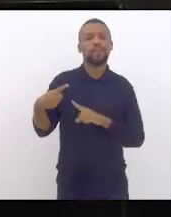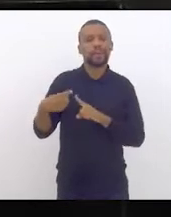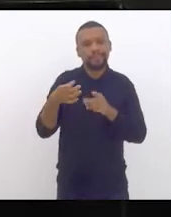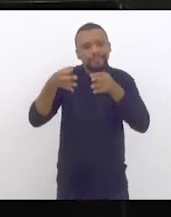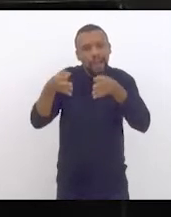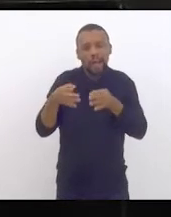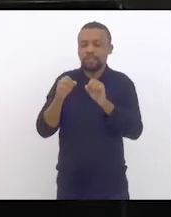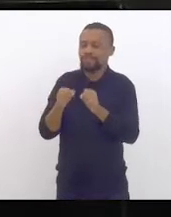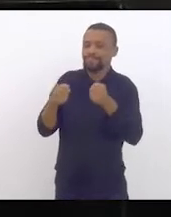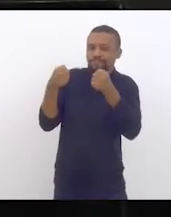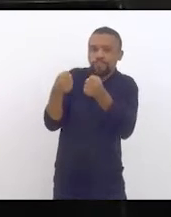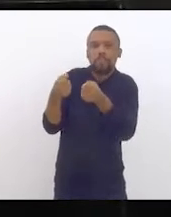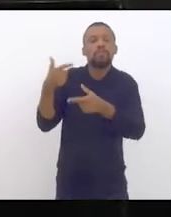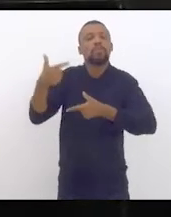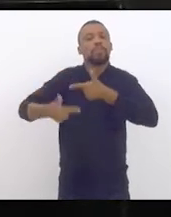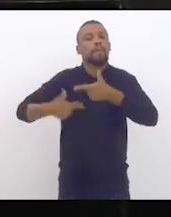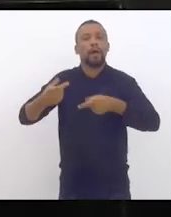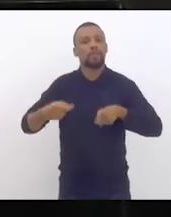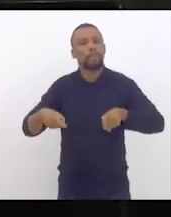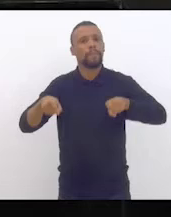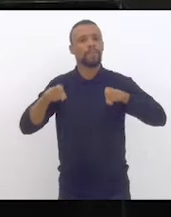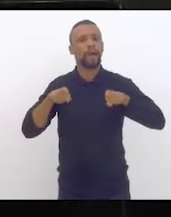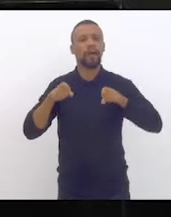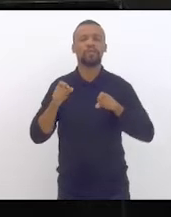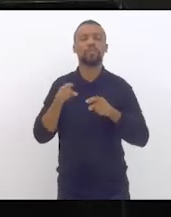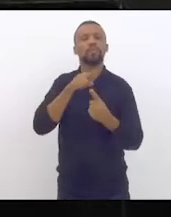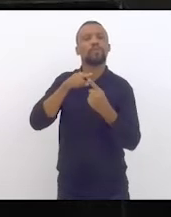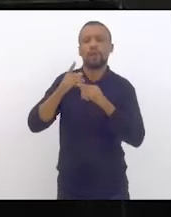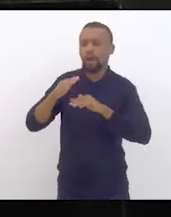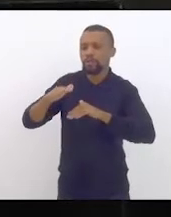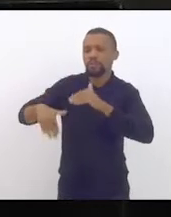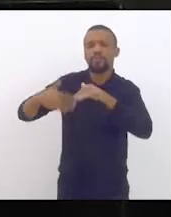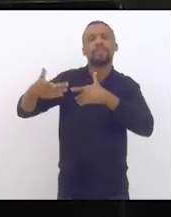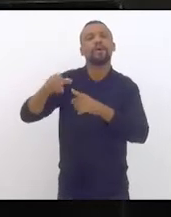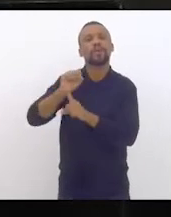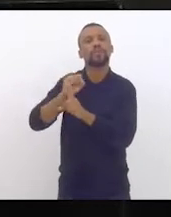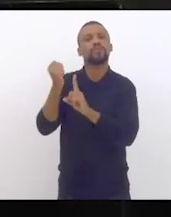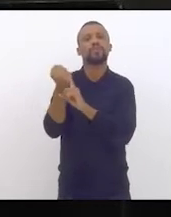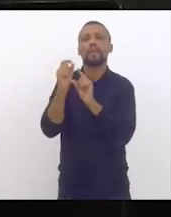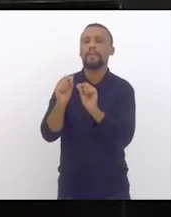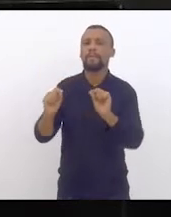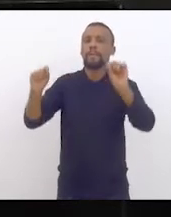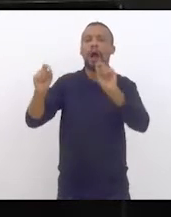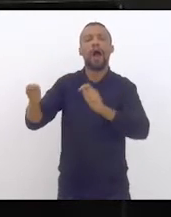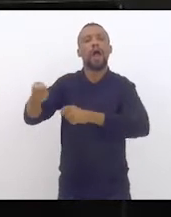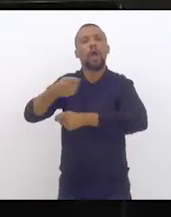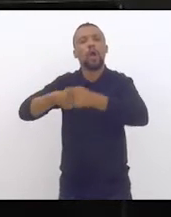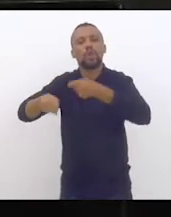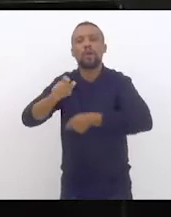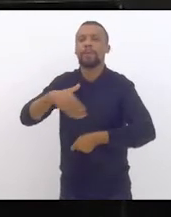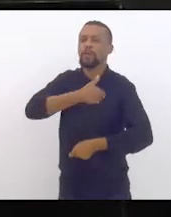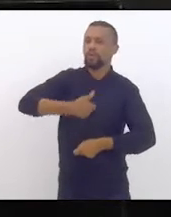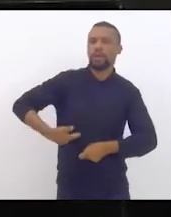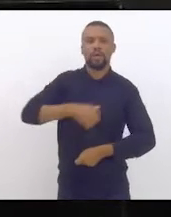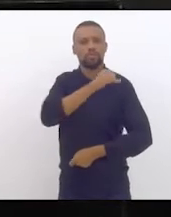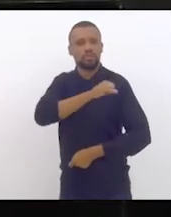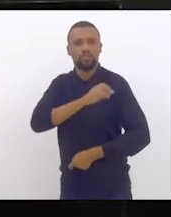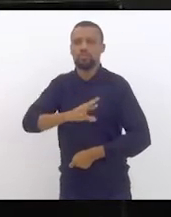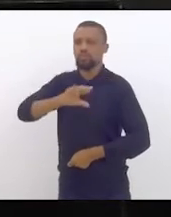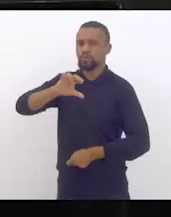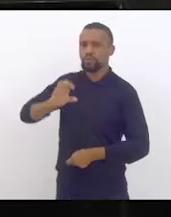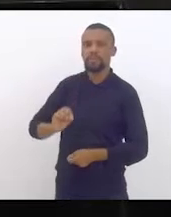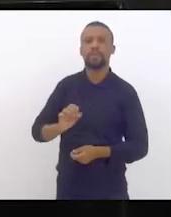de fato tem o dedicado o meu mandato ao Desenvolvimento Social e econômico do Estado do Rio de Janeiro